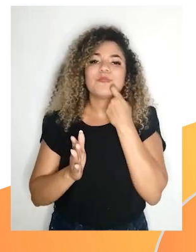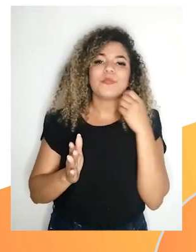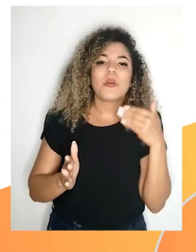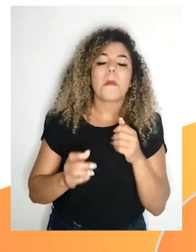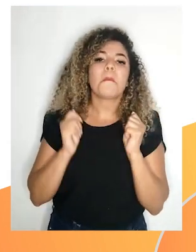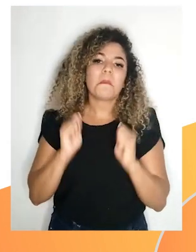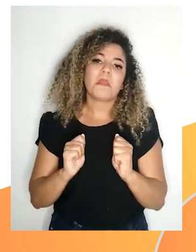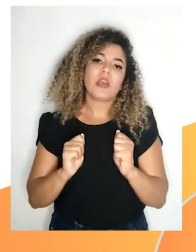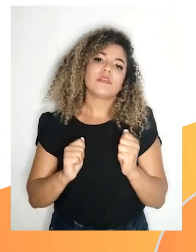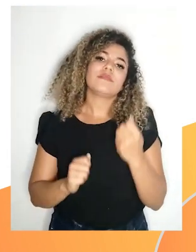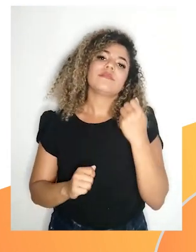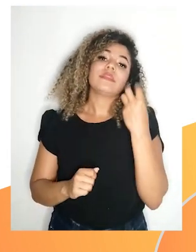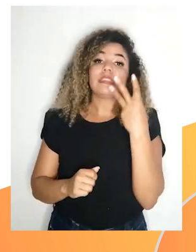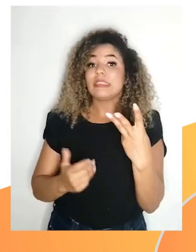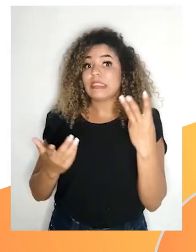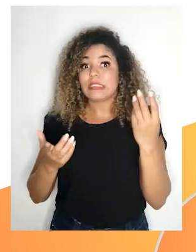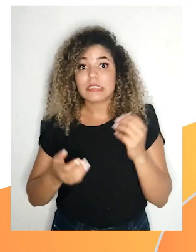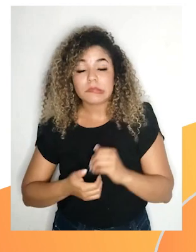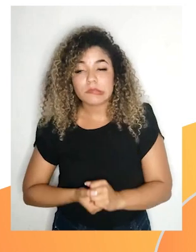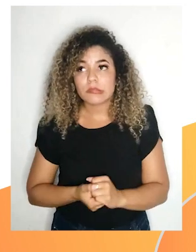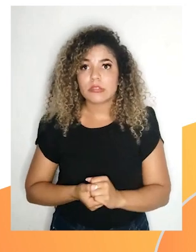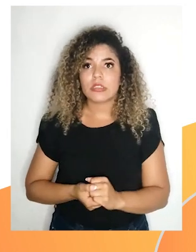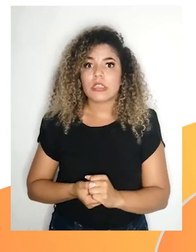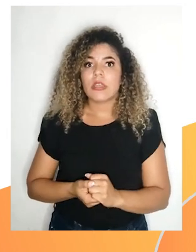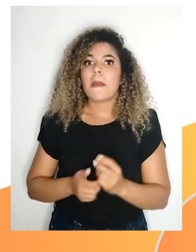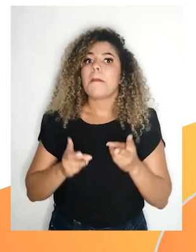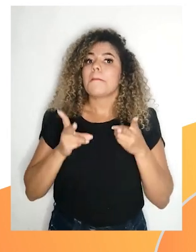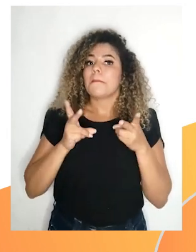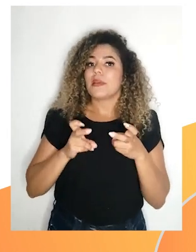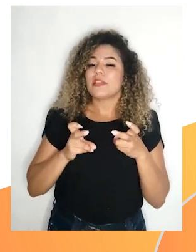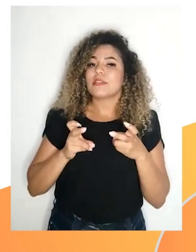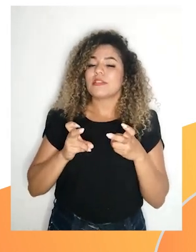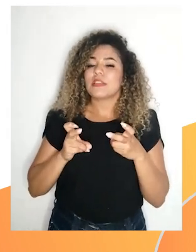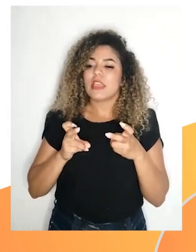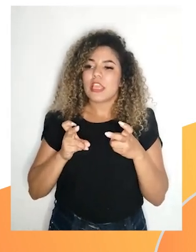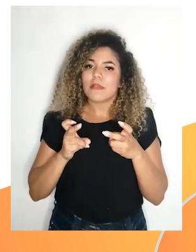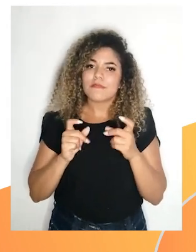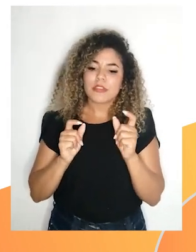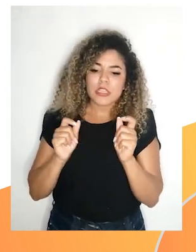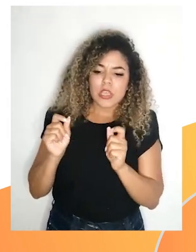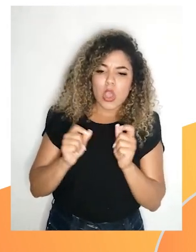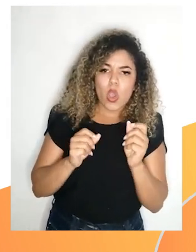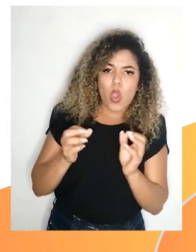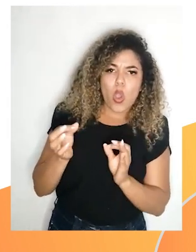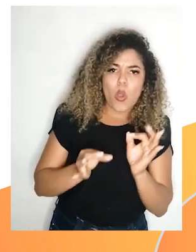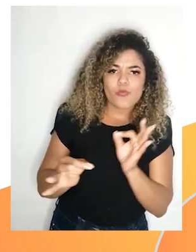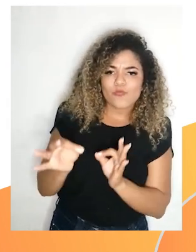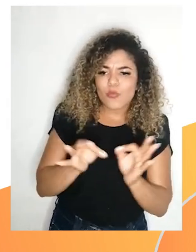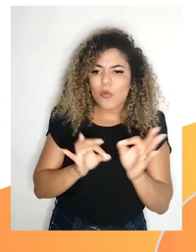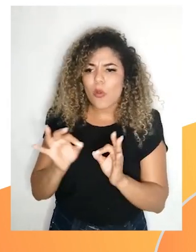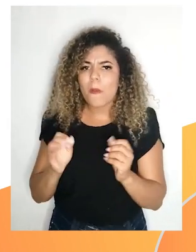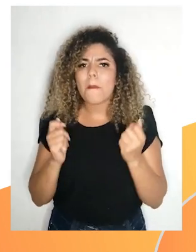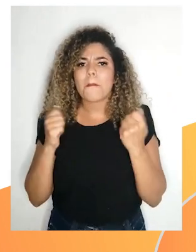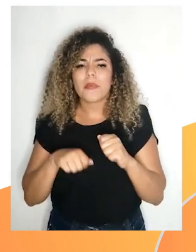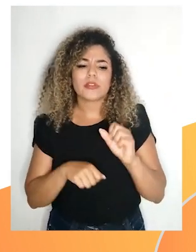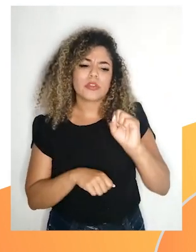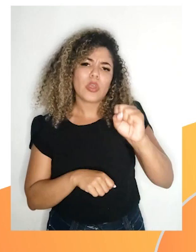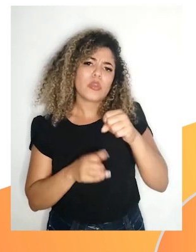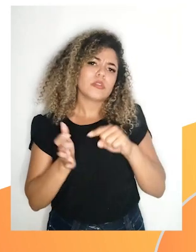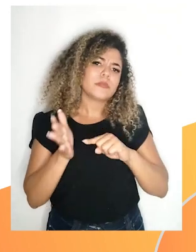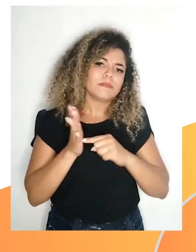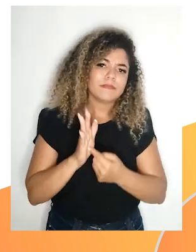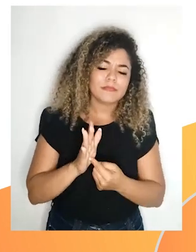máximo só pode ser 3, né? Ou seja, dá para perceber que as configurações que a gente pode ter para 8